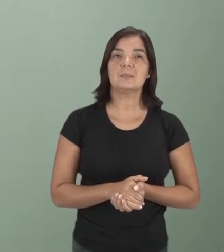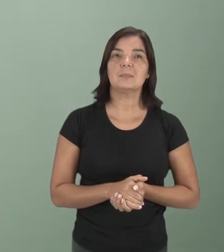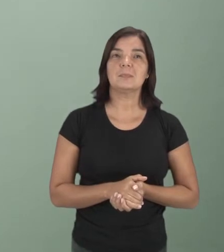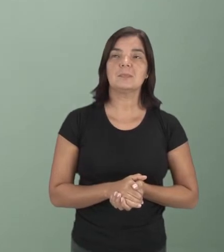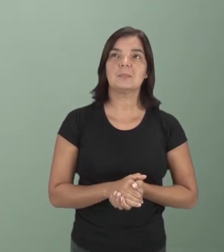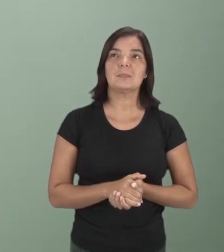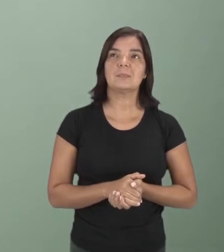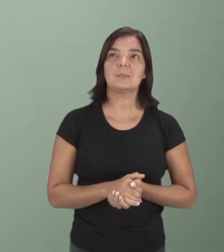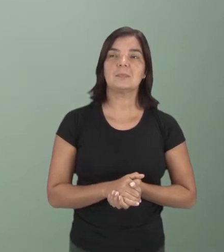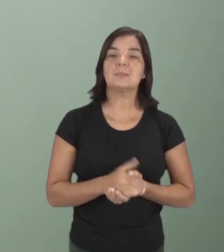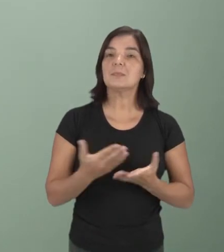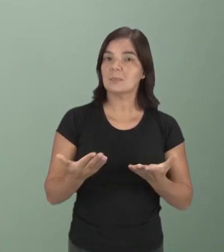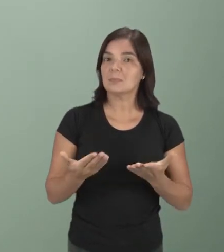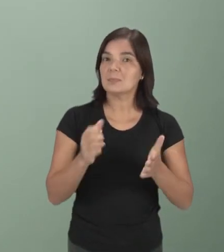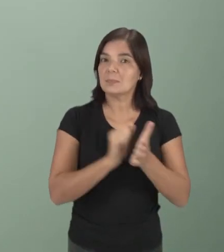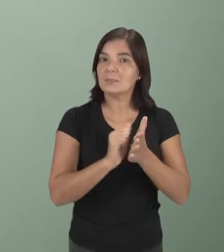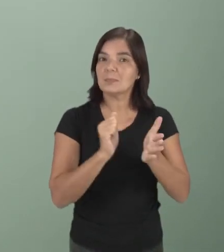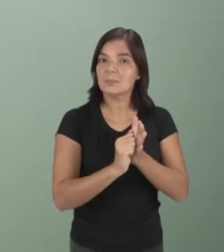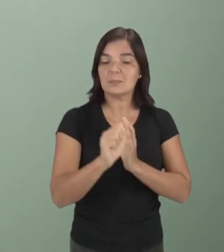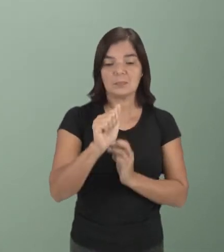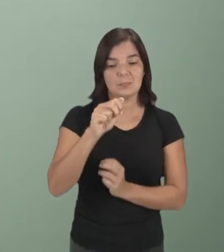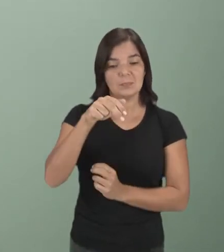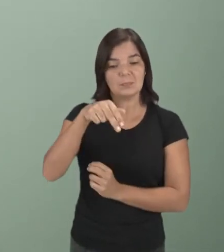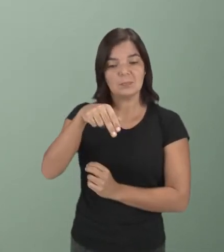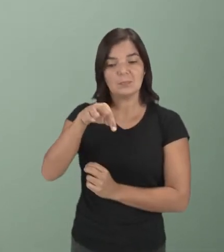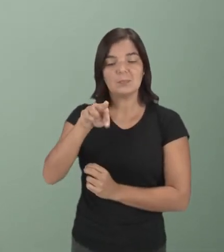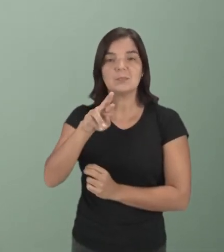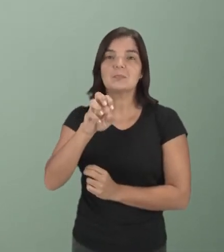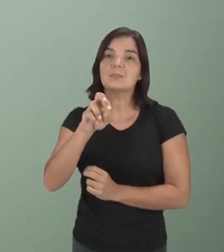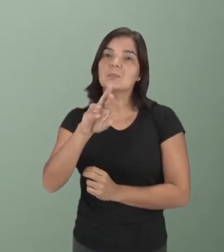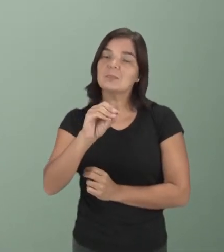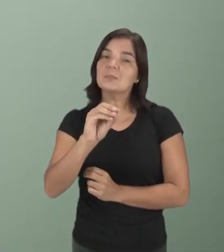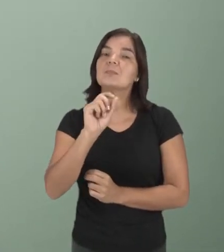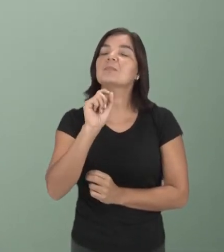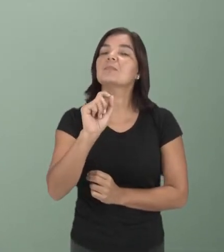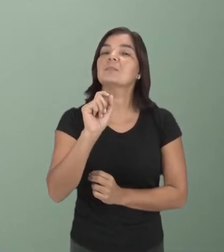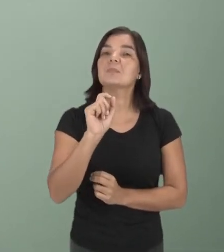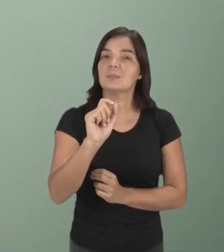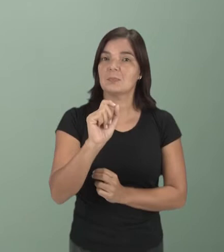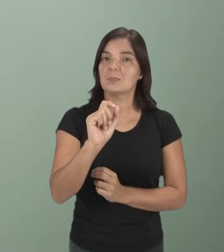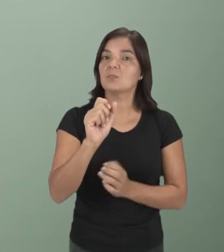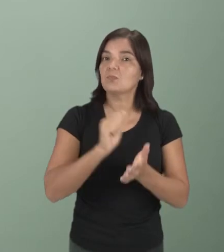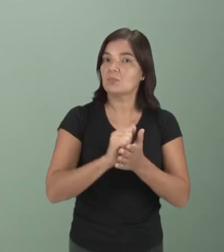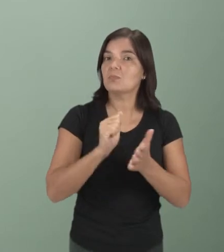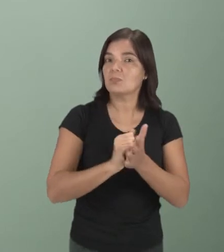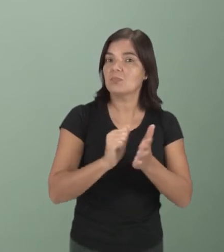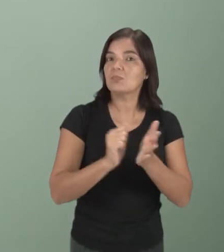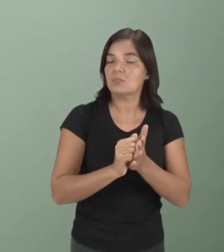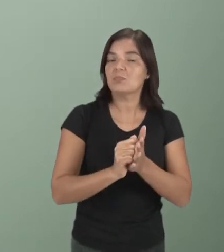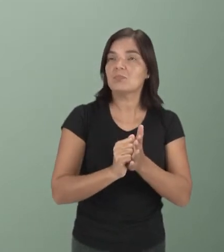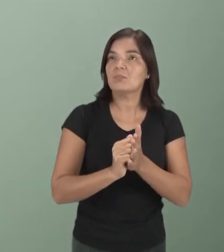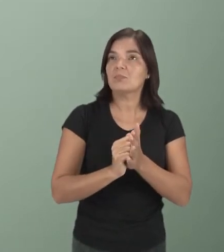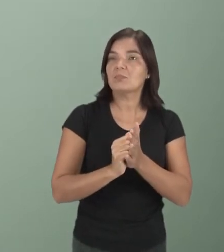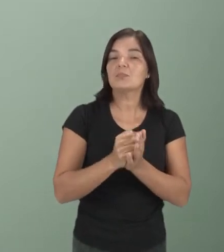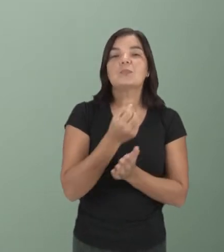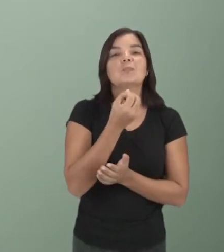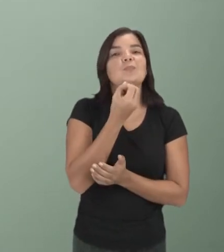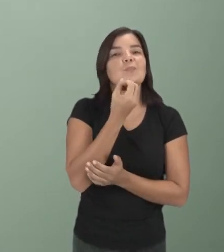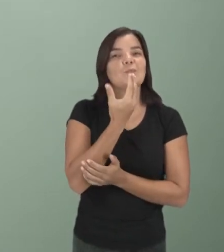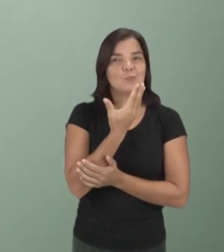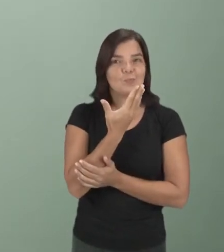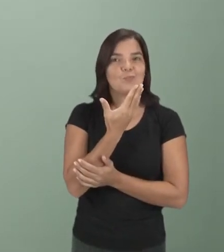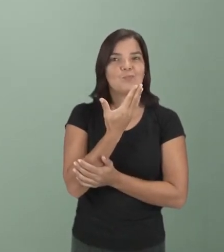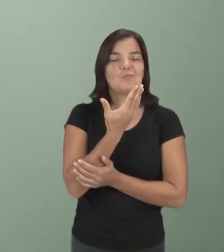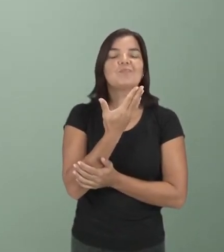a obra de Antero de Quental era tida como uma obra intitulada com bom senso